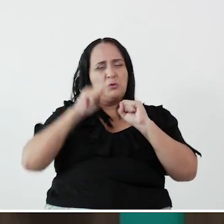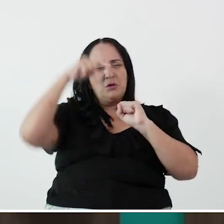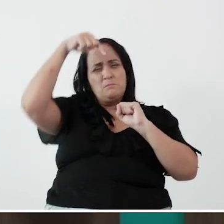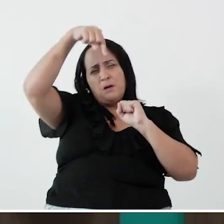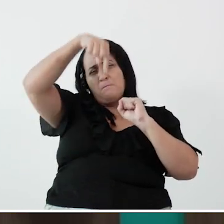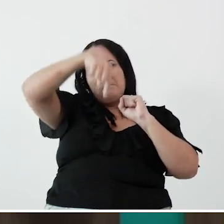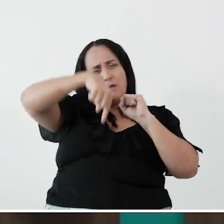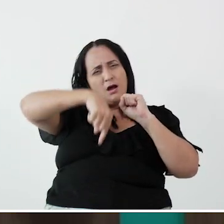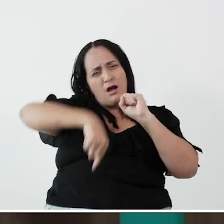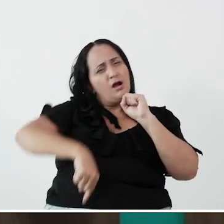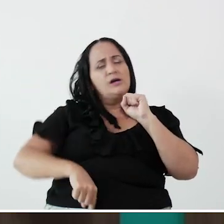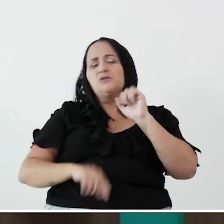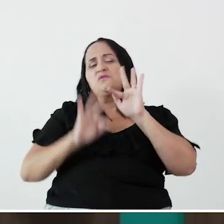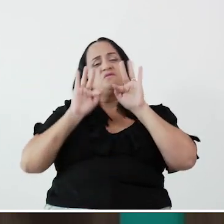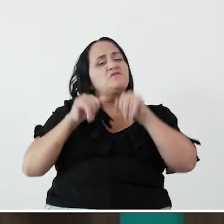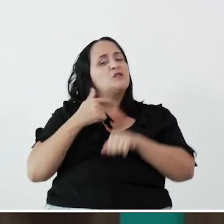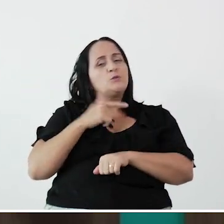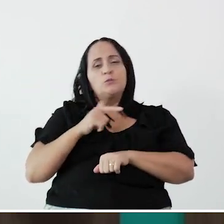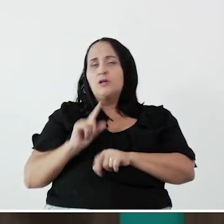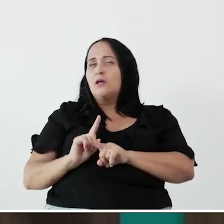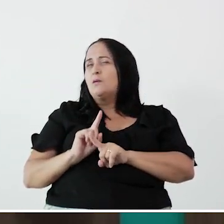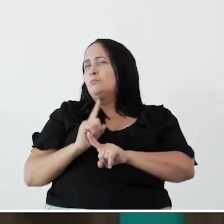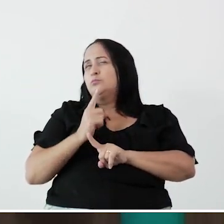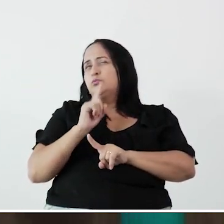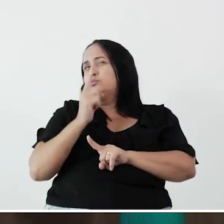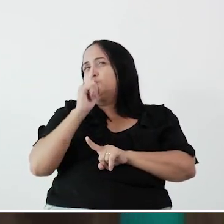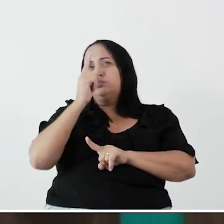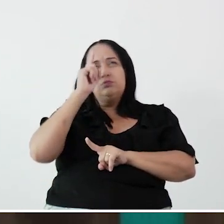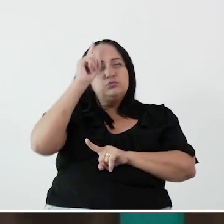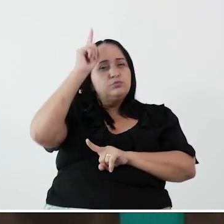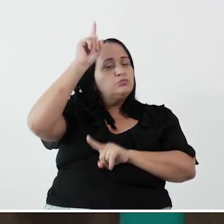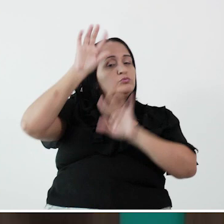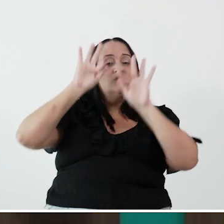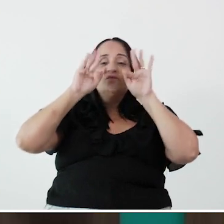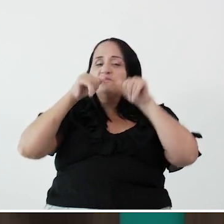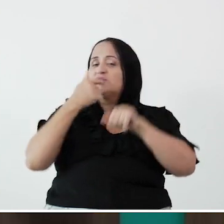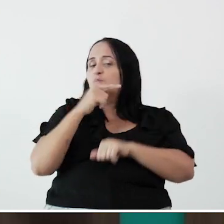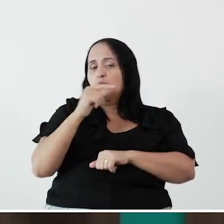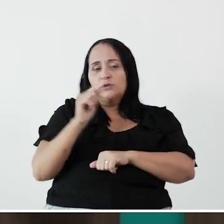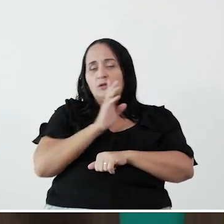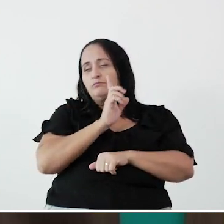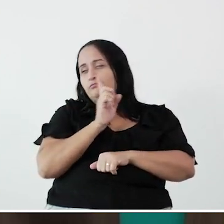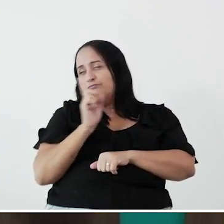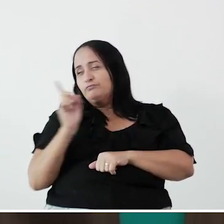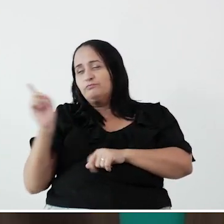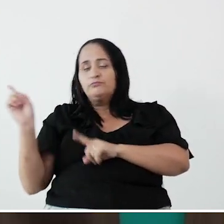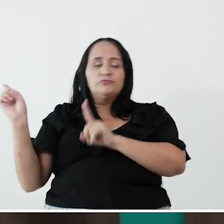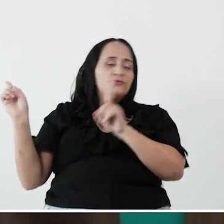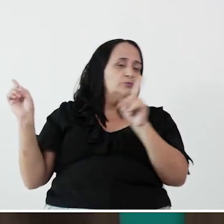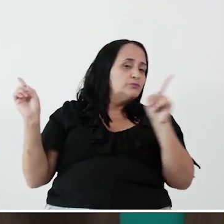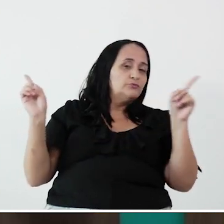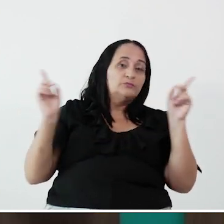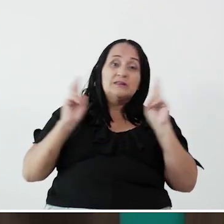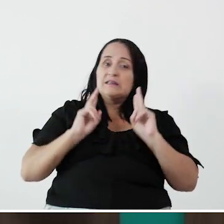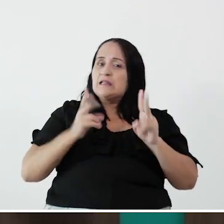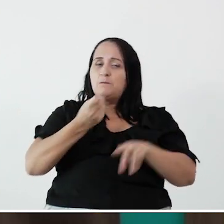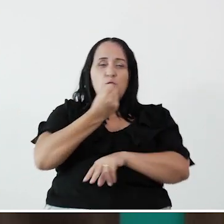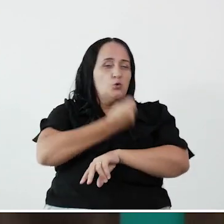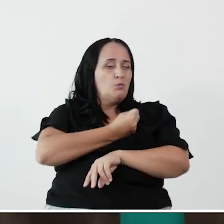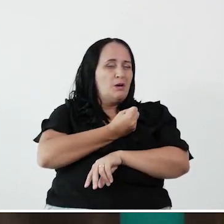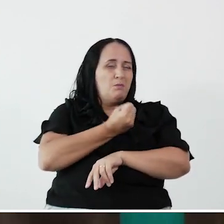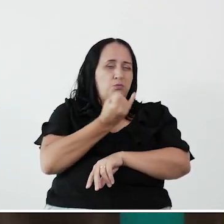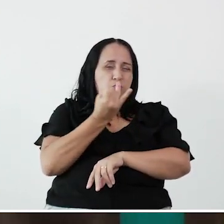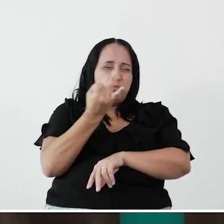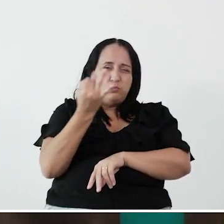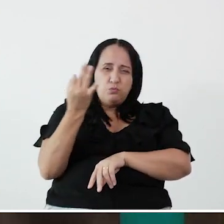baixo, infinitamente para cima, infinitamente para a direita, infinitamente para a esquerda. Mas vamos ao que